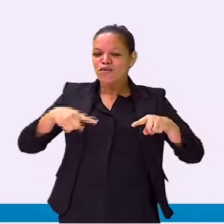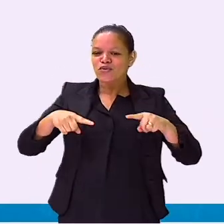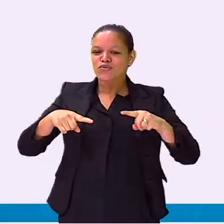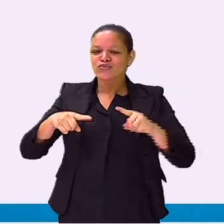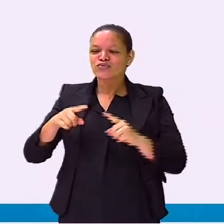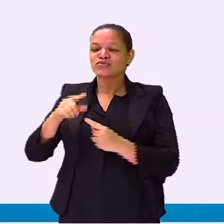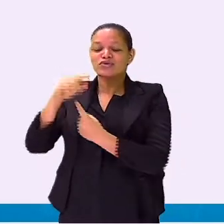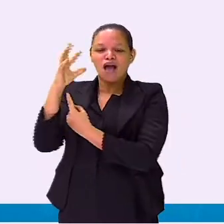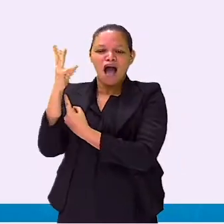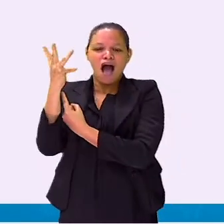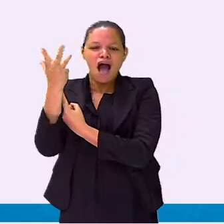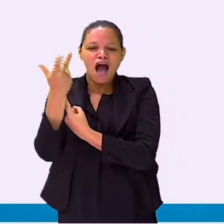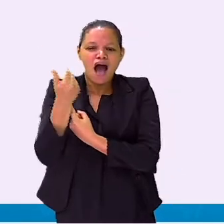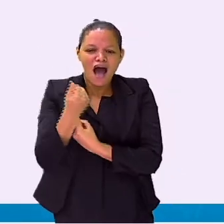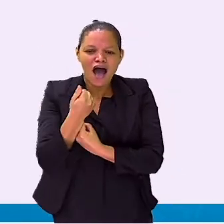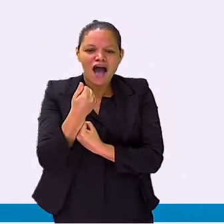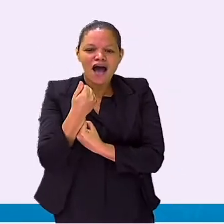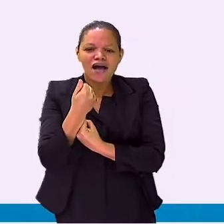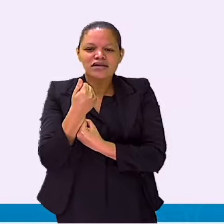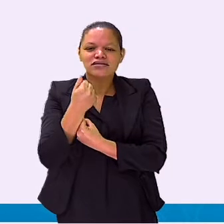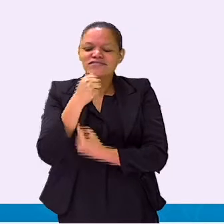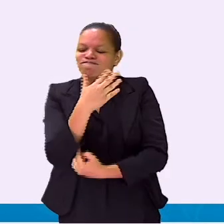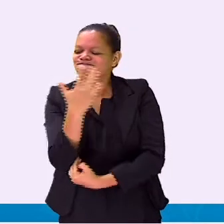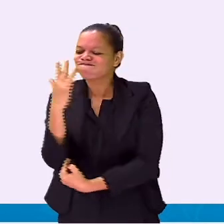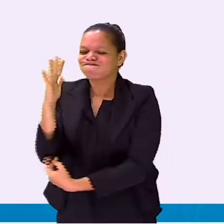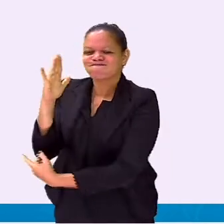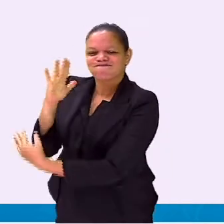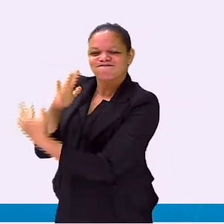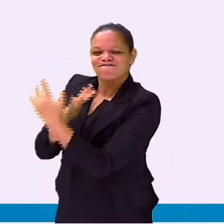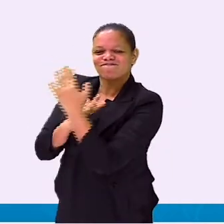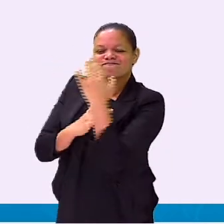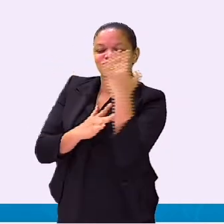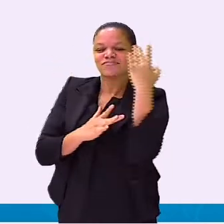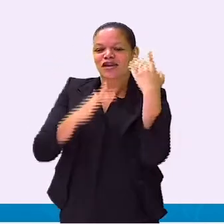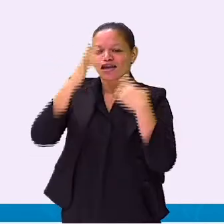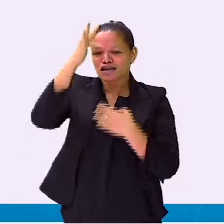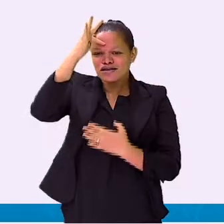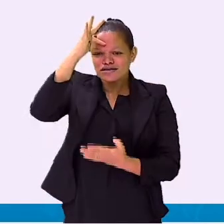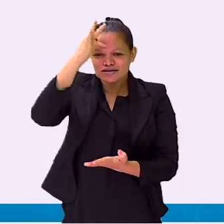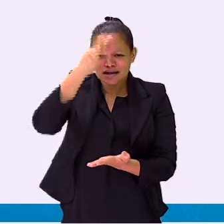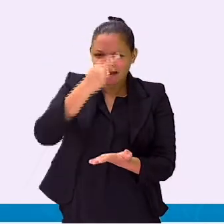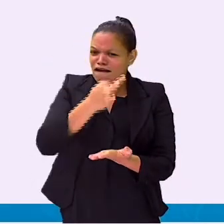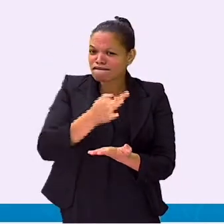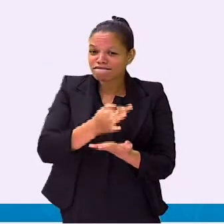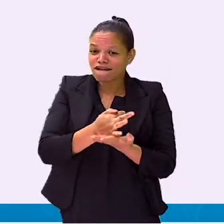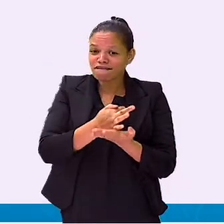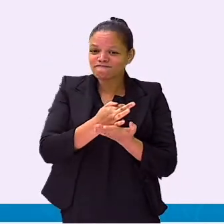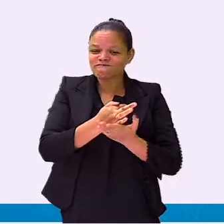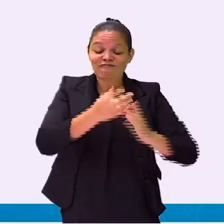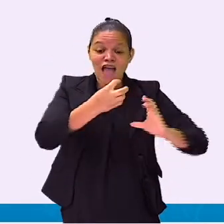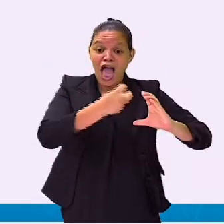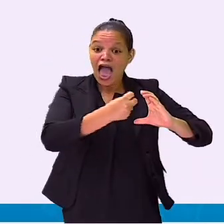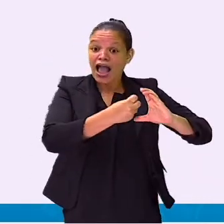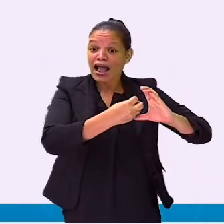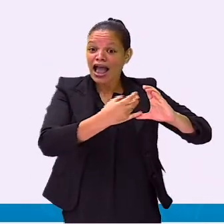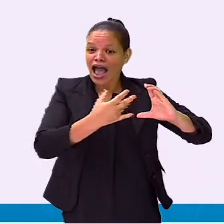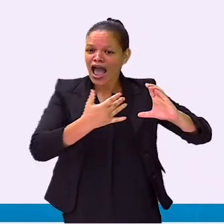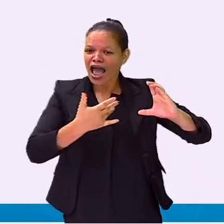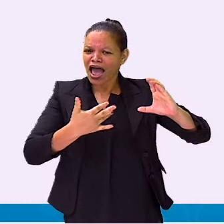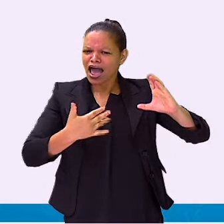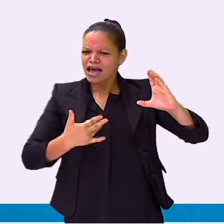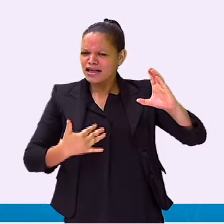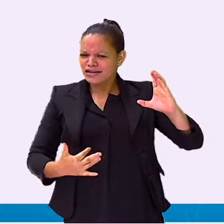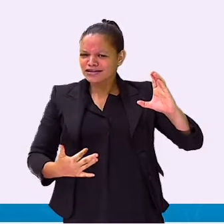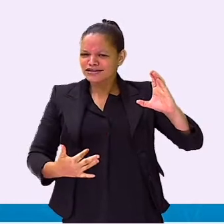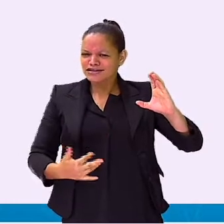a fé. Vamos dar uma paradinha por aqui? Sobre isso que nós acabamos de ler, o que você já tinha